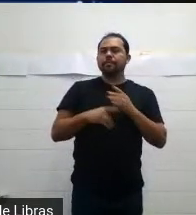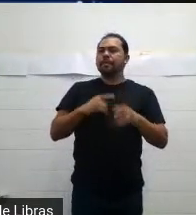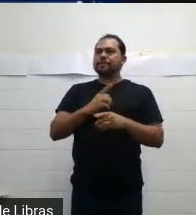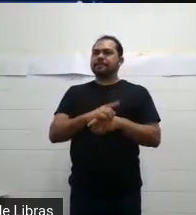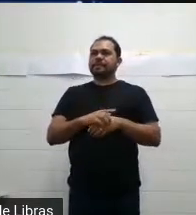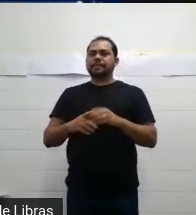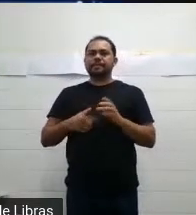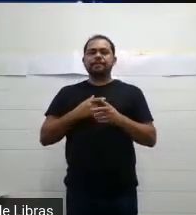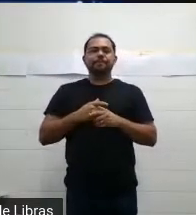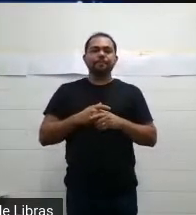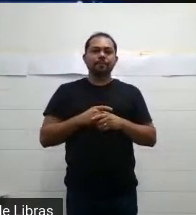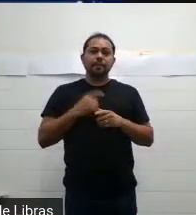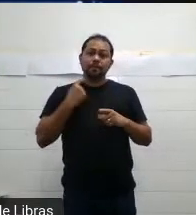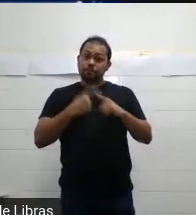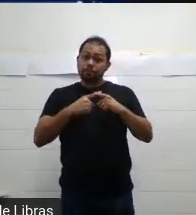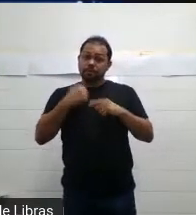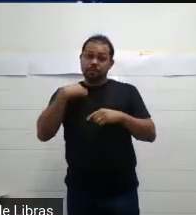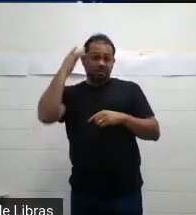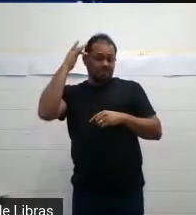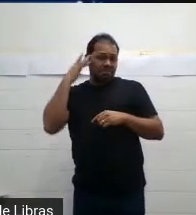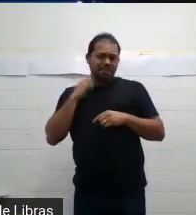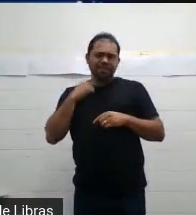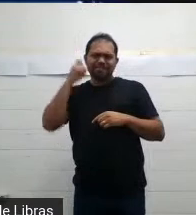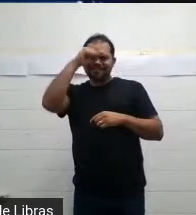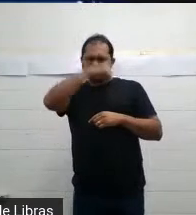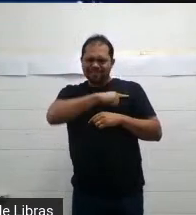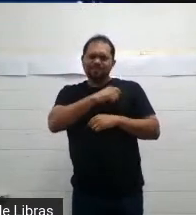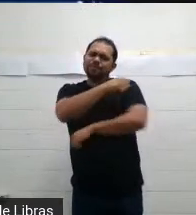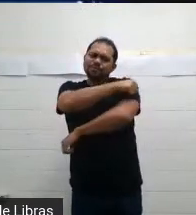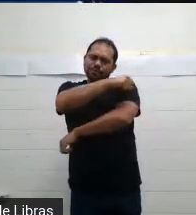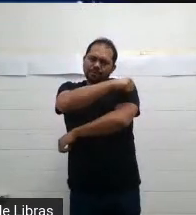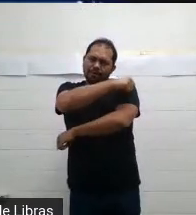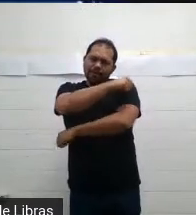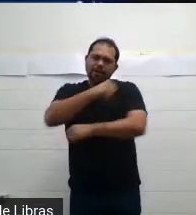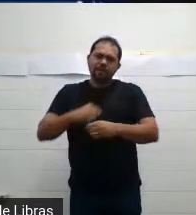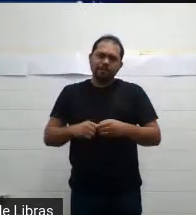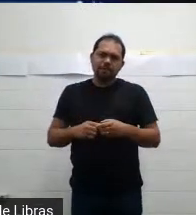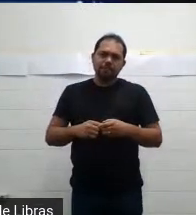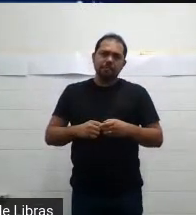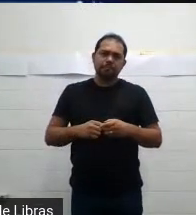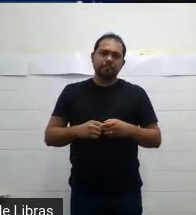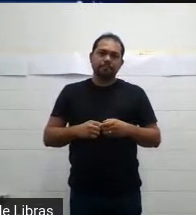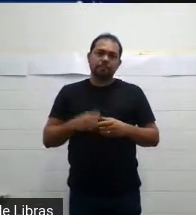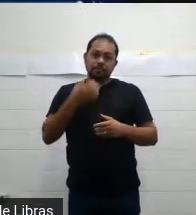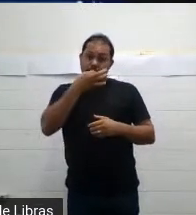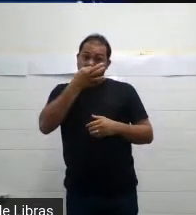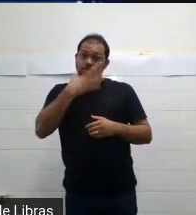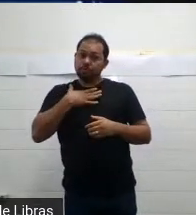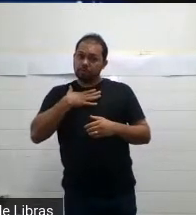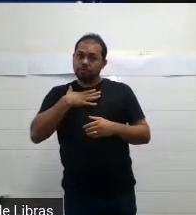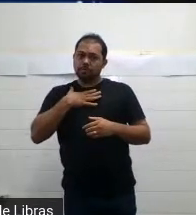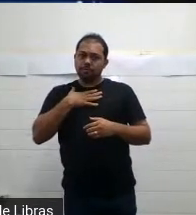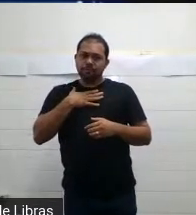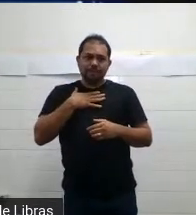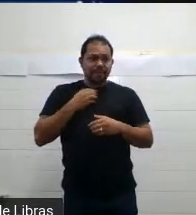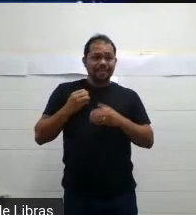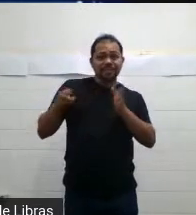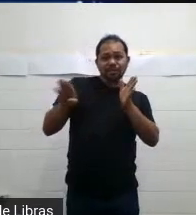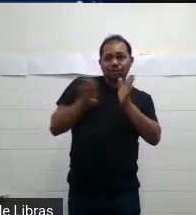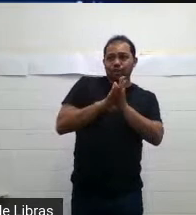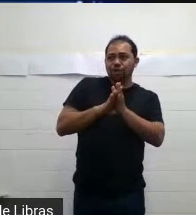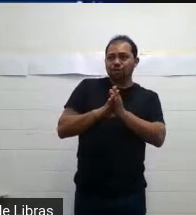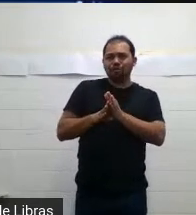dissertação, porque eu acho que é difícil para um aluno, pelo menos para quem está entrando há pouco tempo na